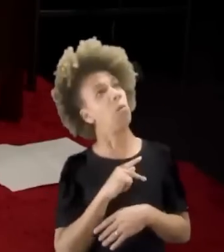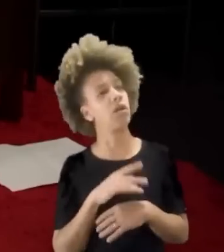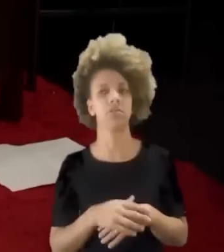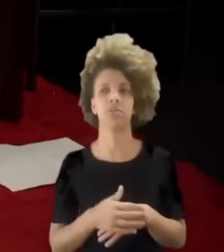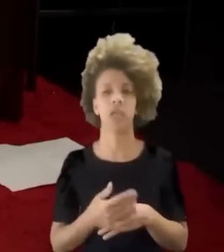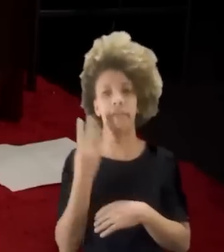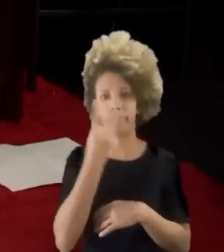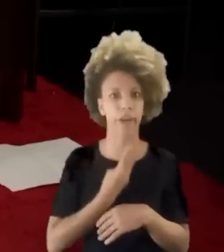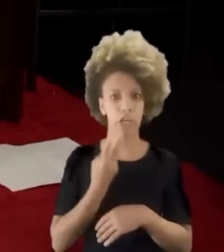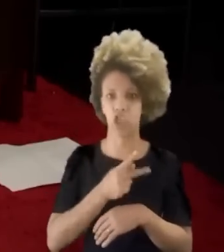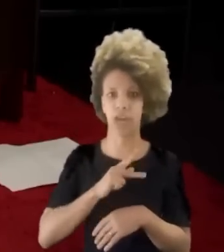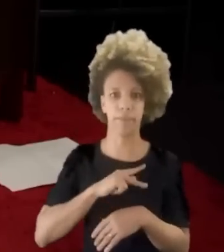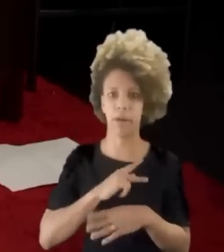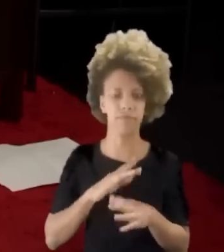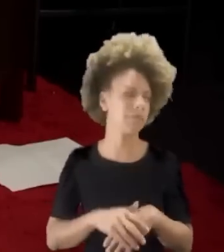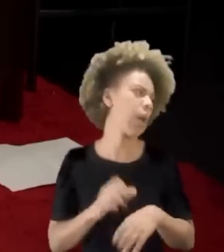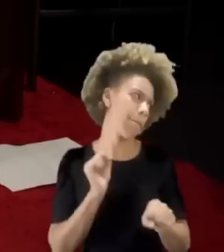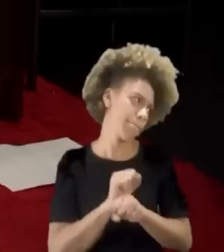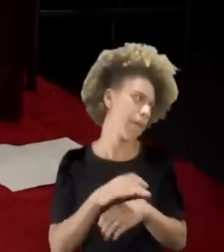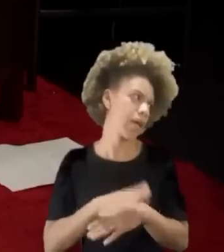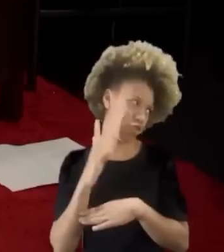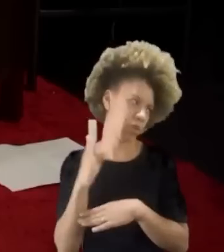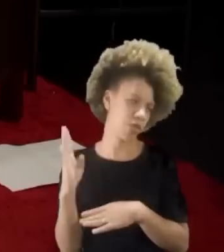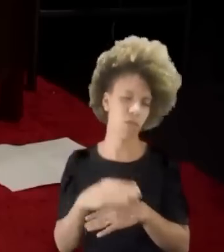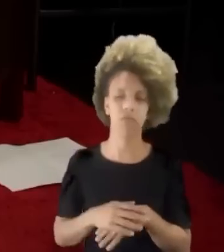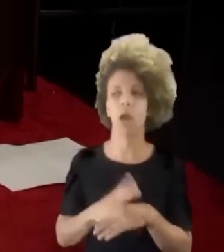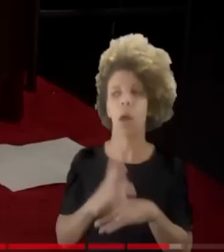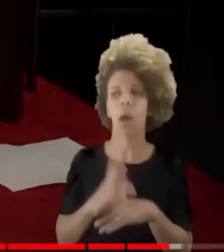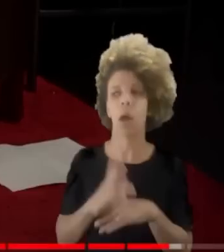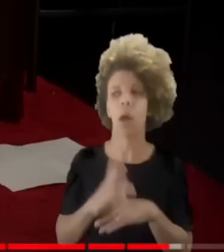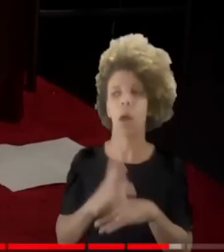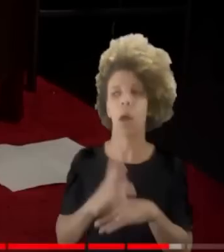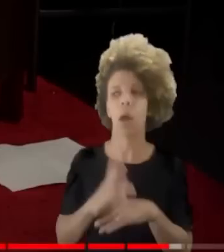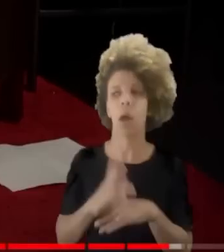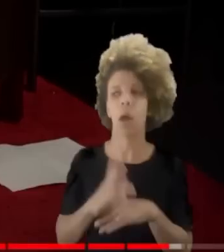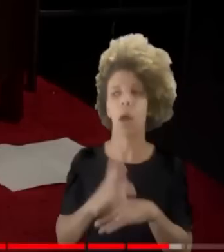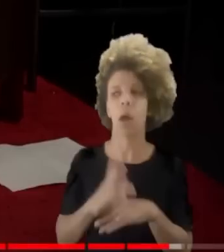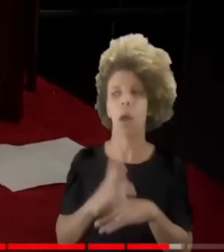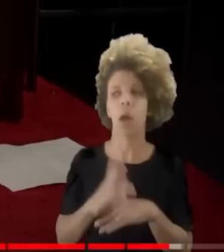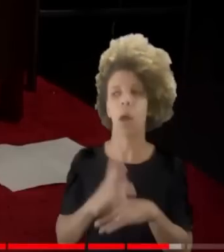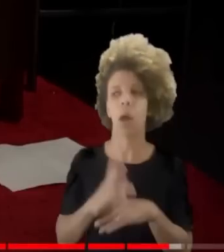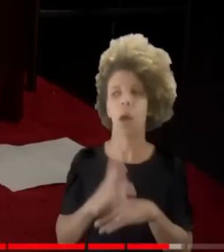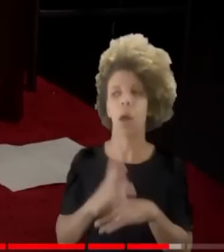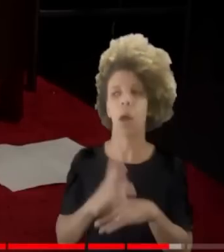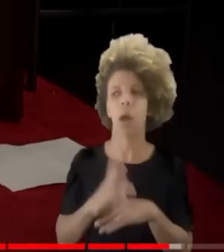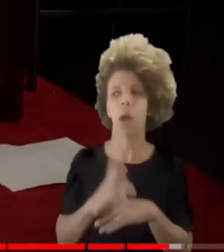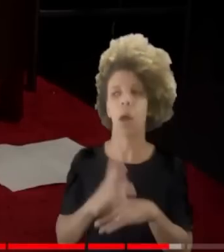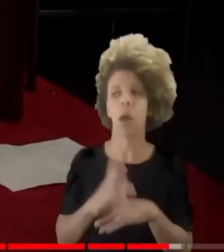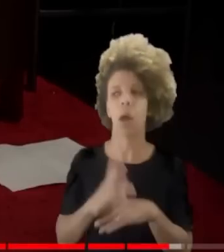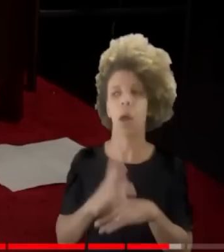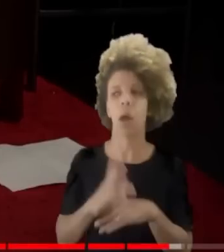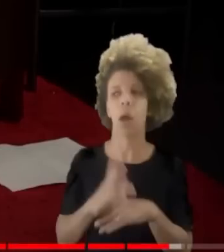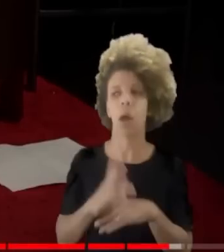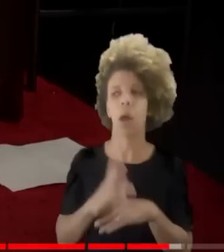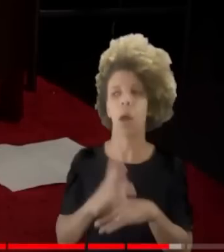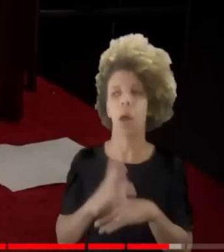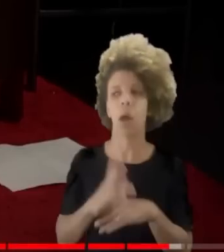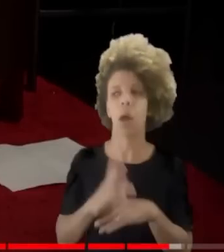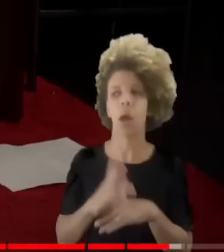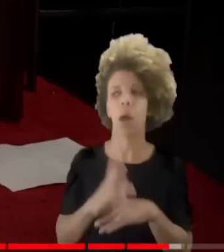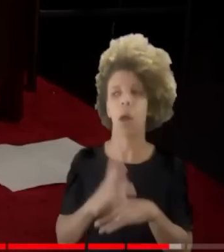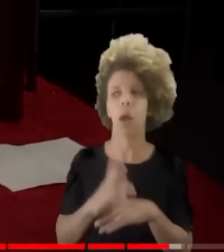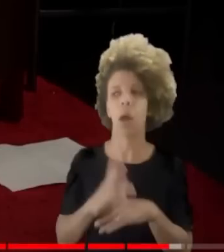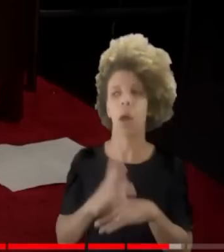então para 3 horas falando poético irmão pô Ah falar aqui no meu barbeiro Rodrigo barbeiro gato a gente